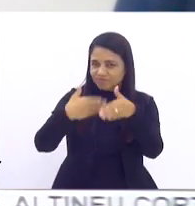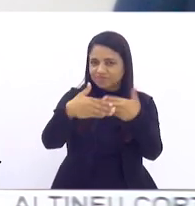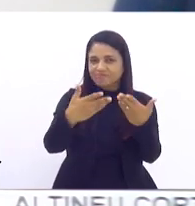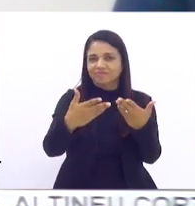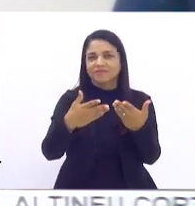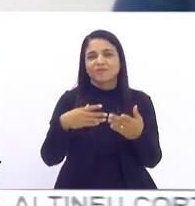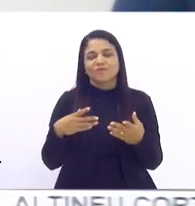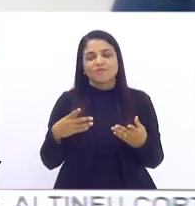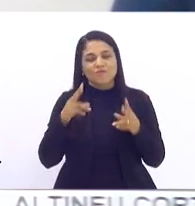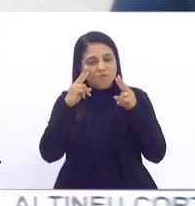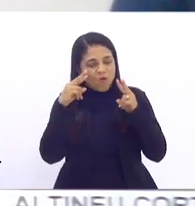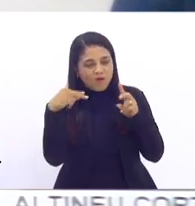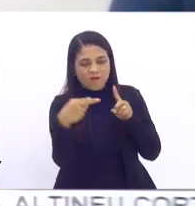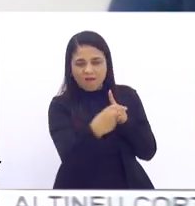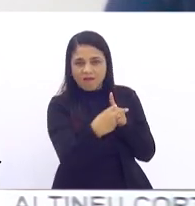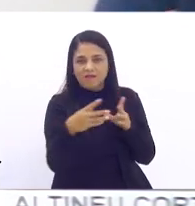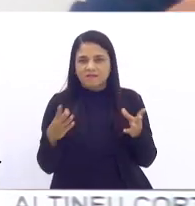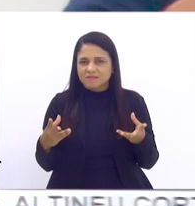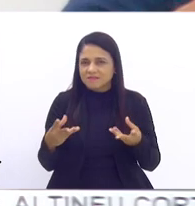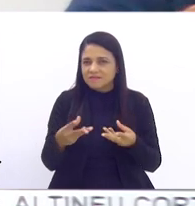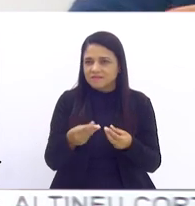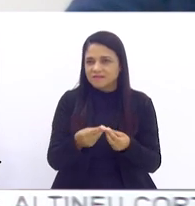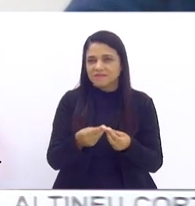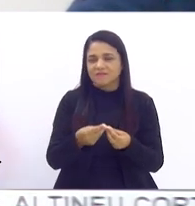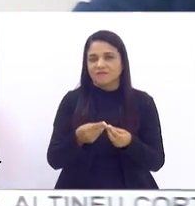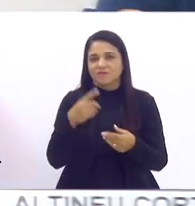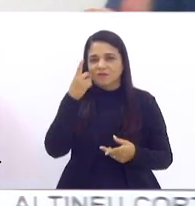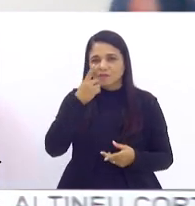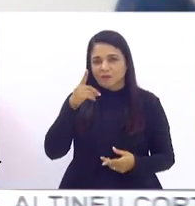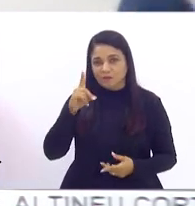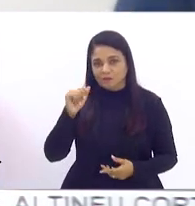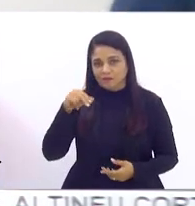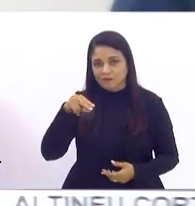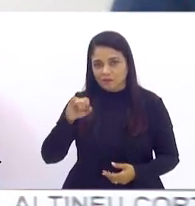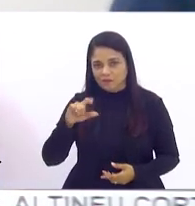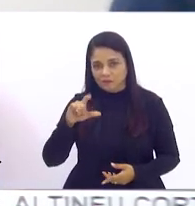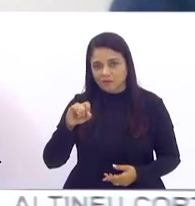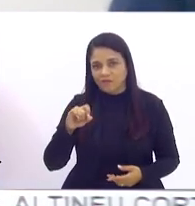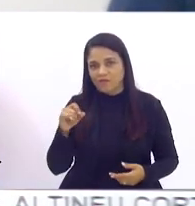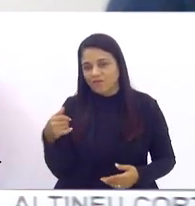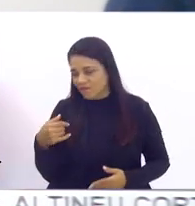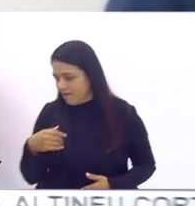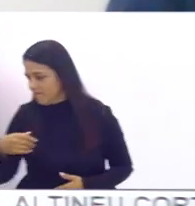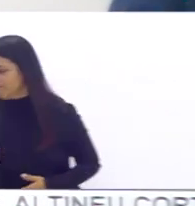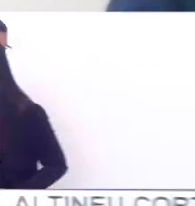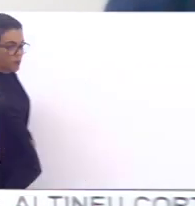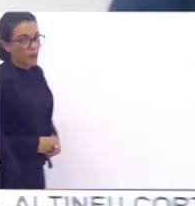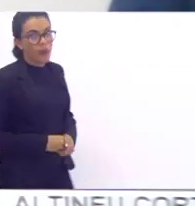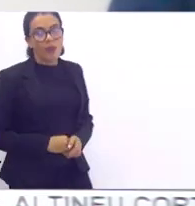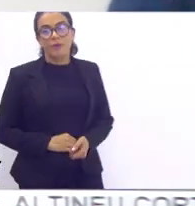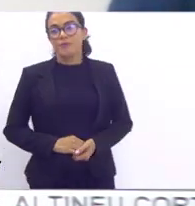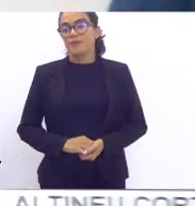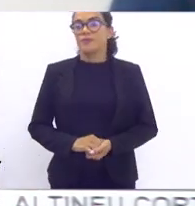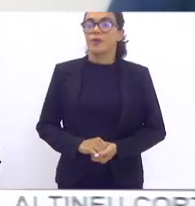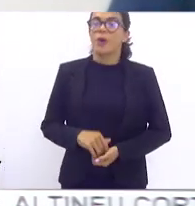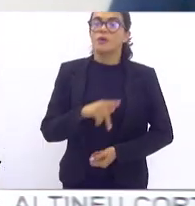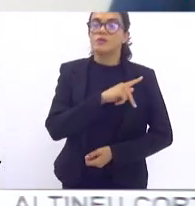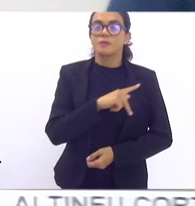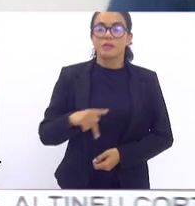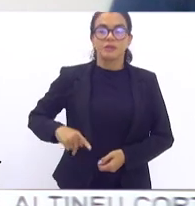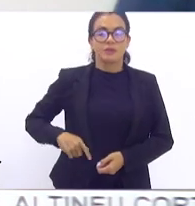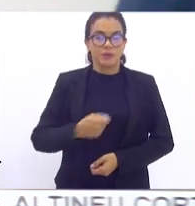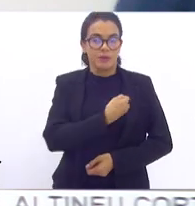sensível do deputado Danilo com a palavra para breve intervenção e pergunta o presidente dos auditores